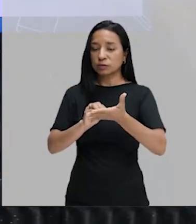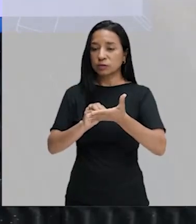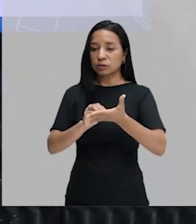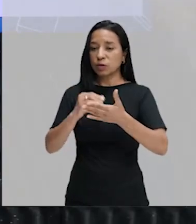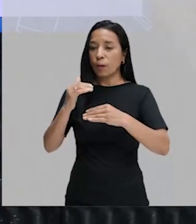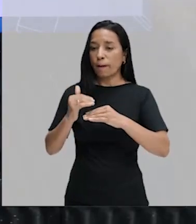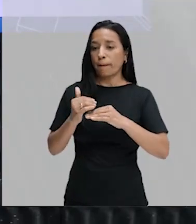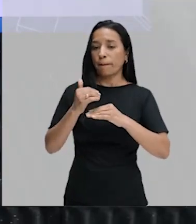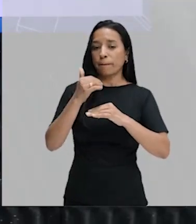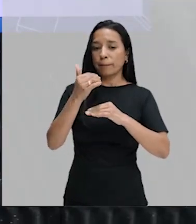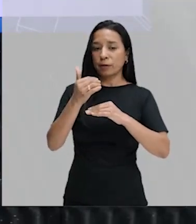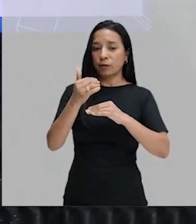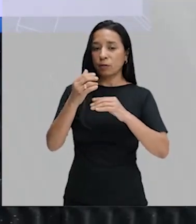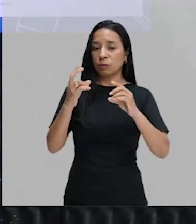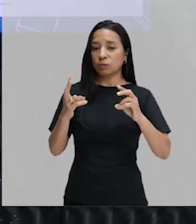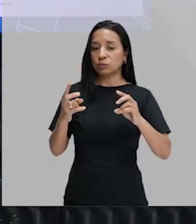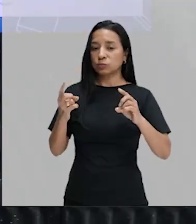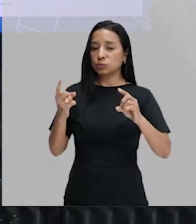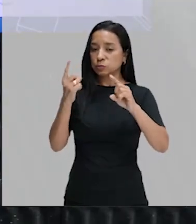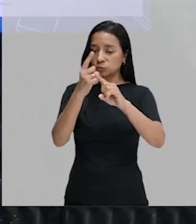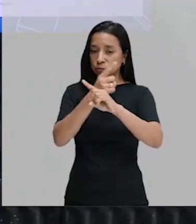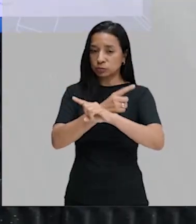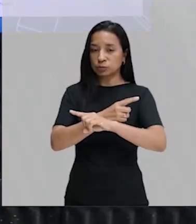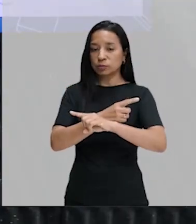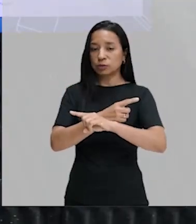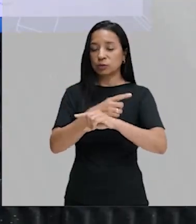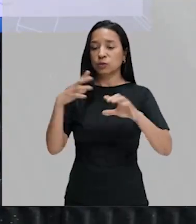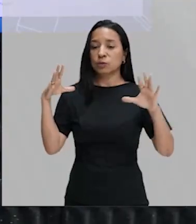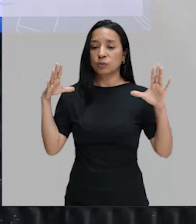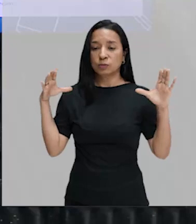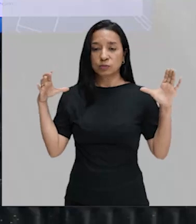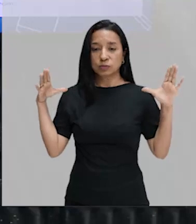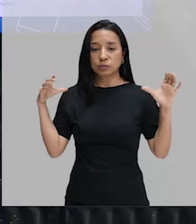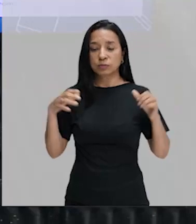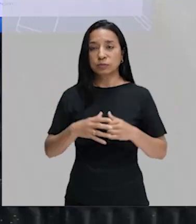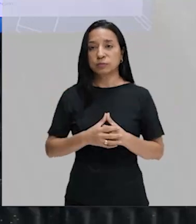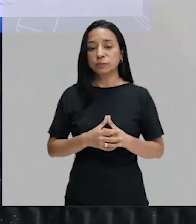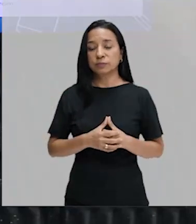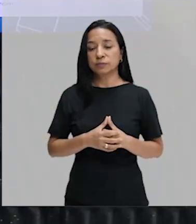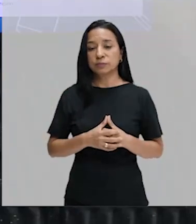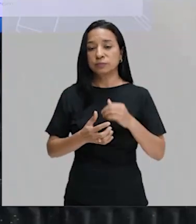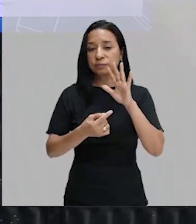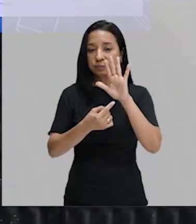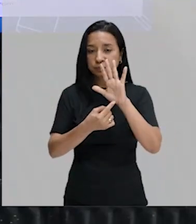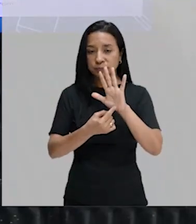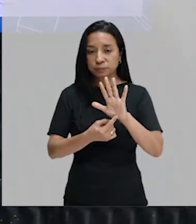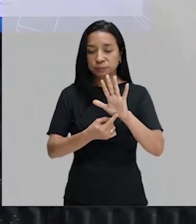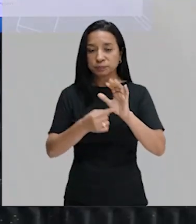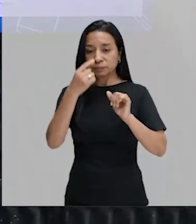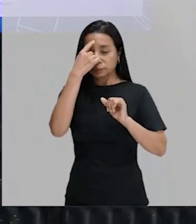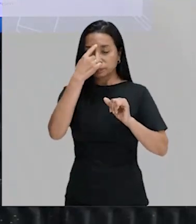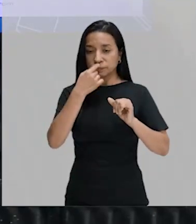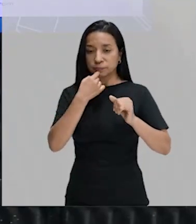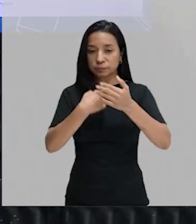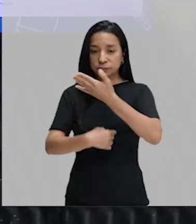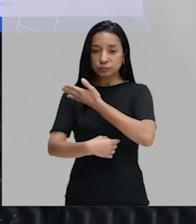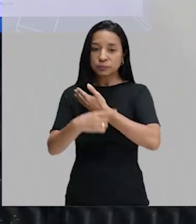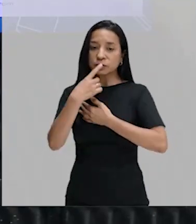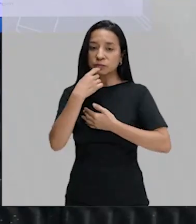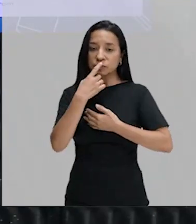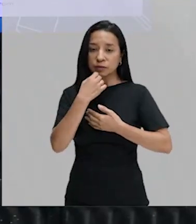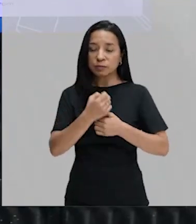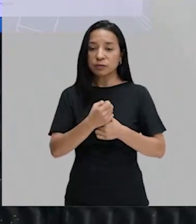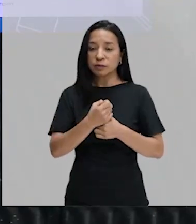no cruzamento dos pombos. Então, ele apresenta essa imagem aqui na questão. Ele pegou aqui um pombo vermelho, que